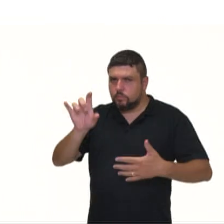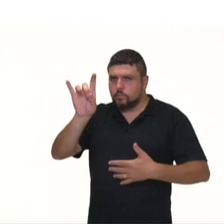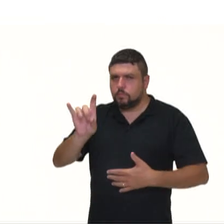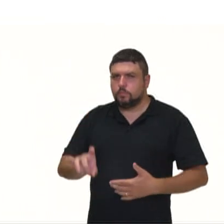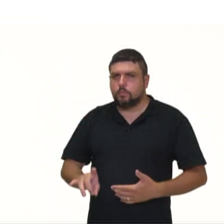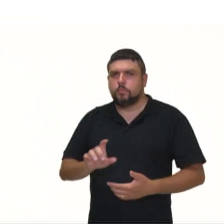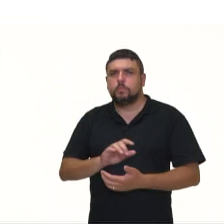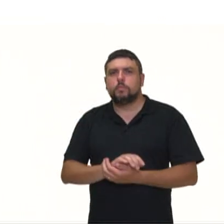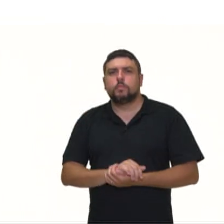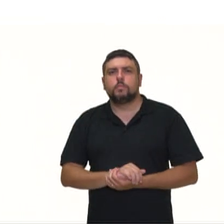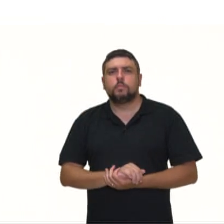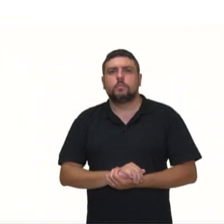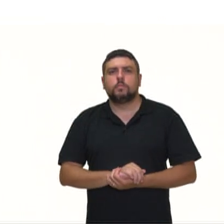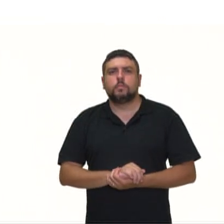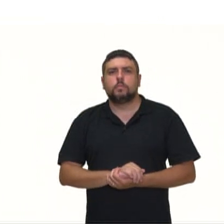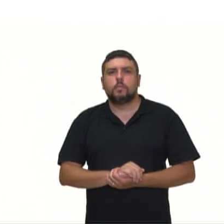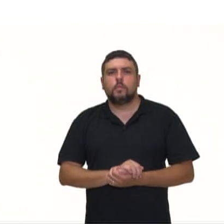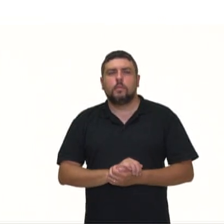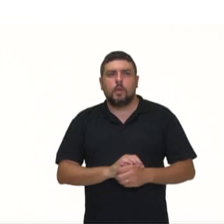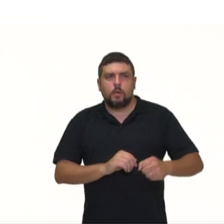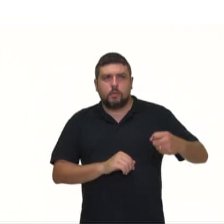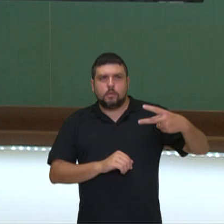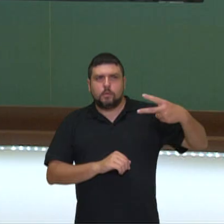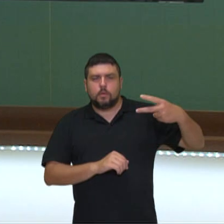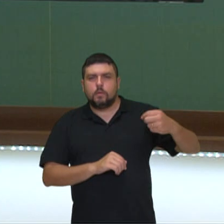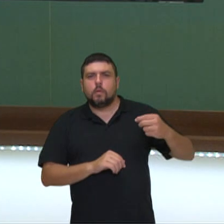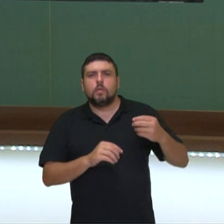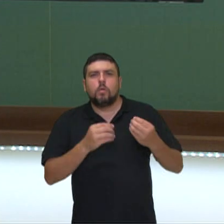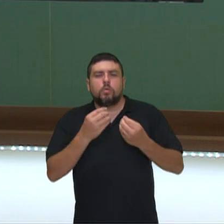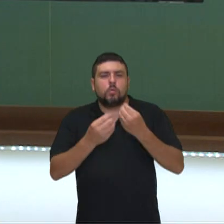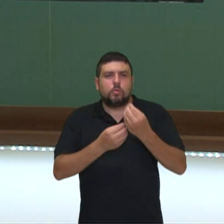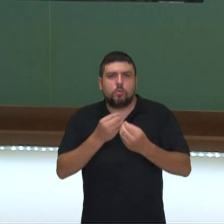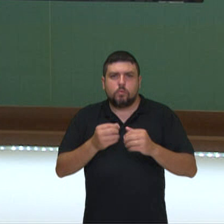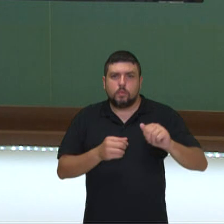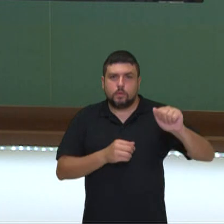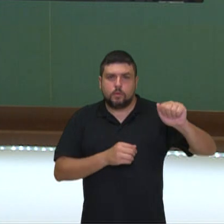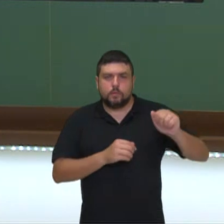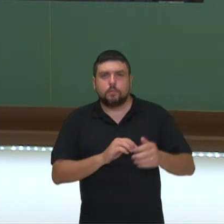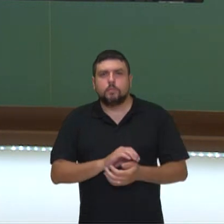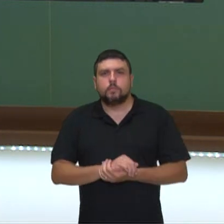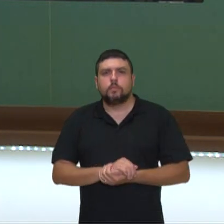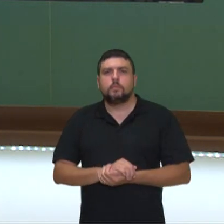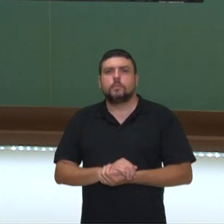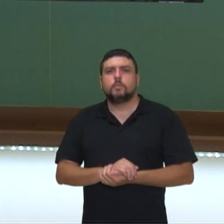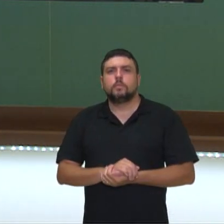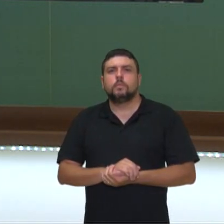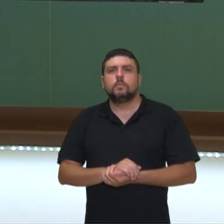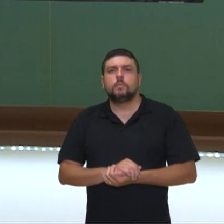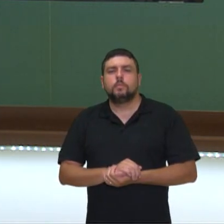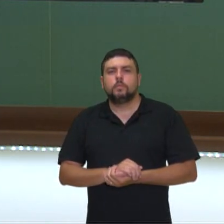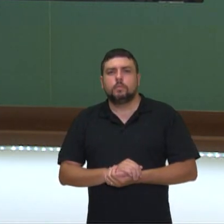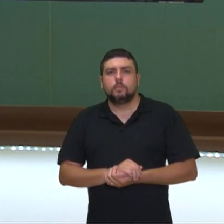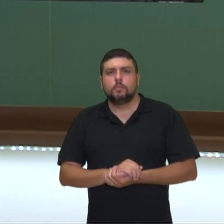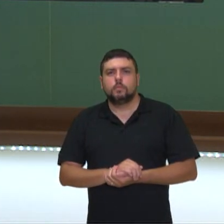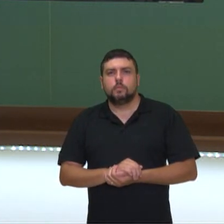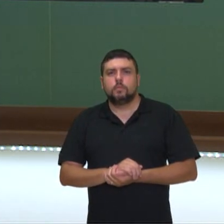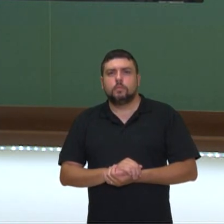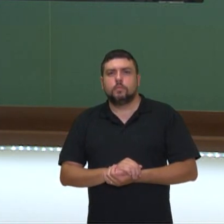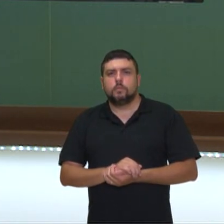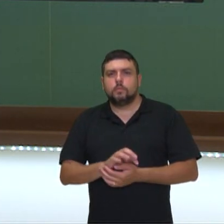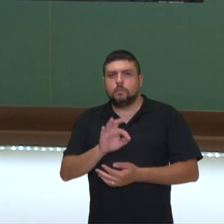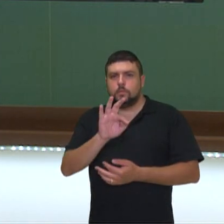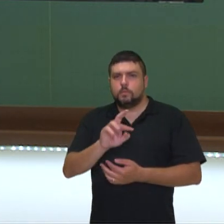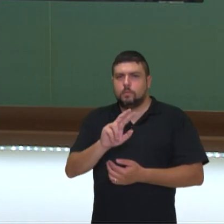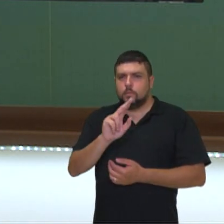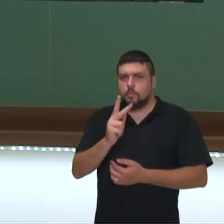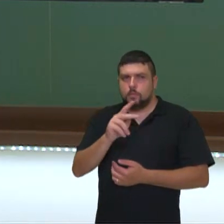a film. Galera, aqui eu abreviei, tá? Mas se quiser você coloca they have, não tem problema. O have, ele vem antes do